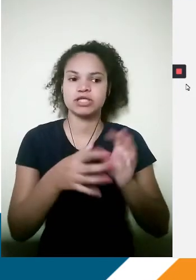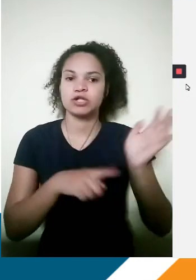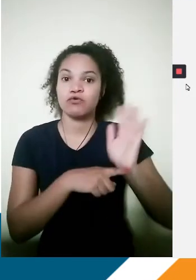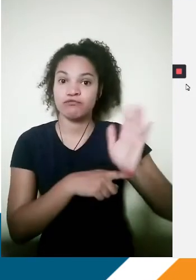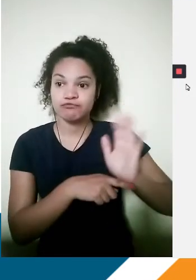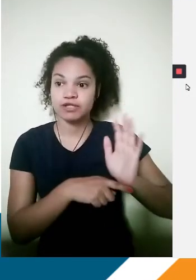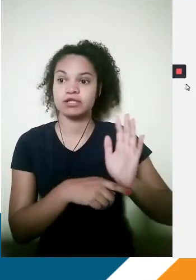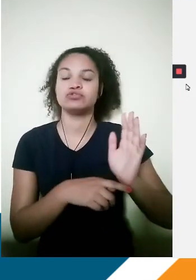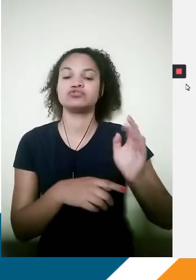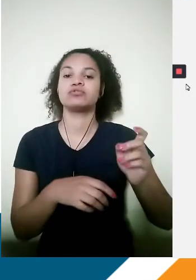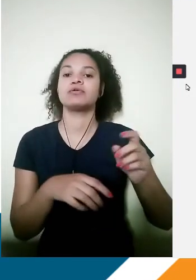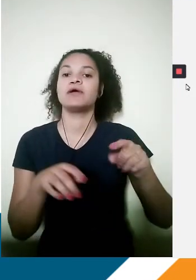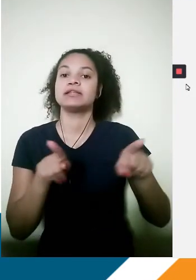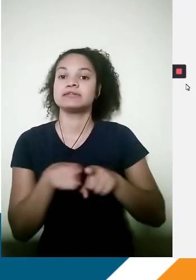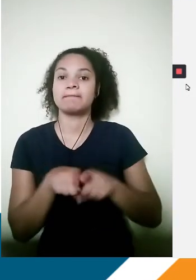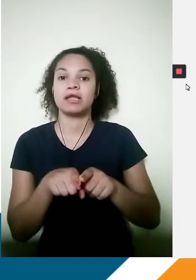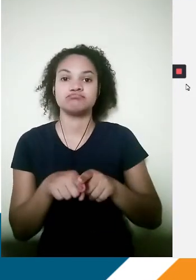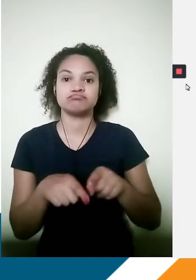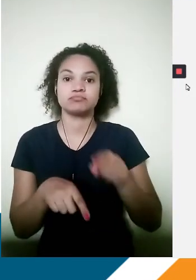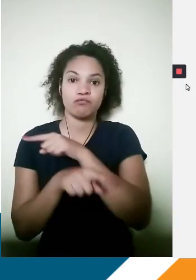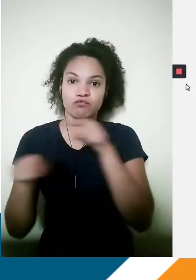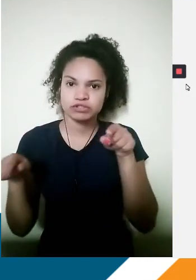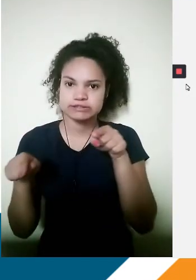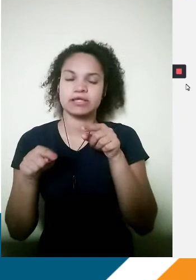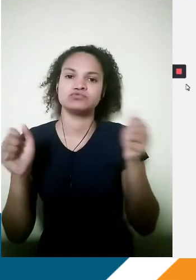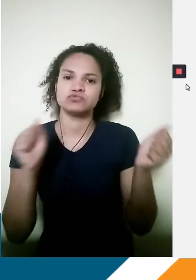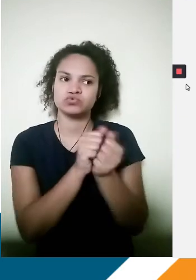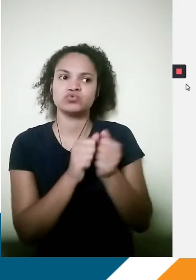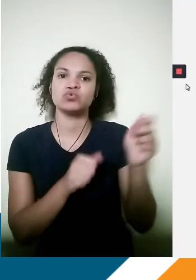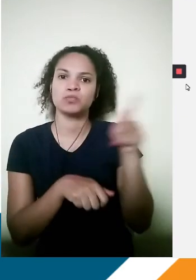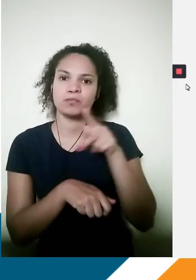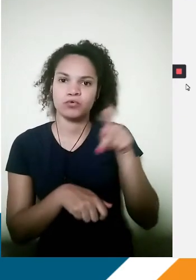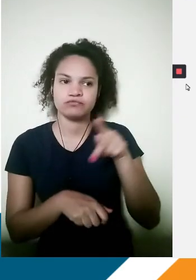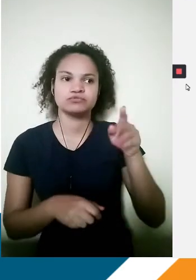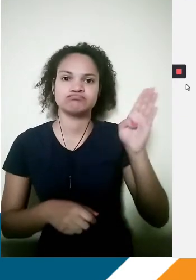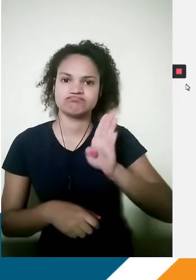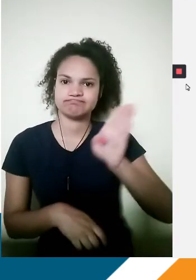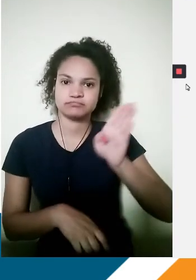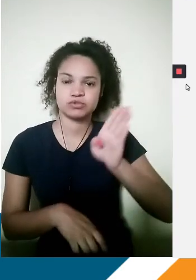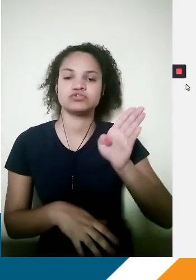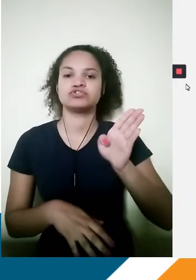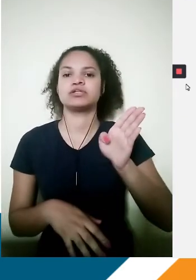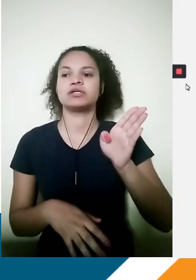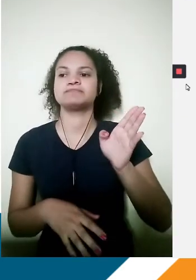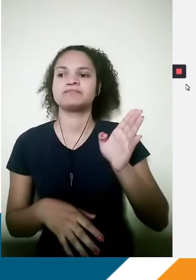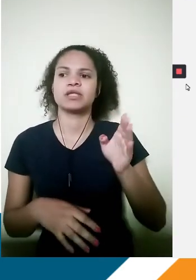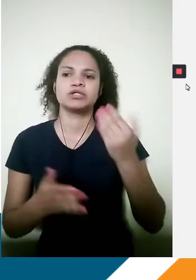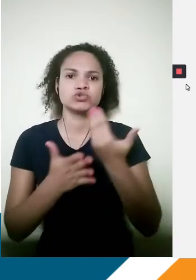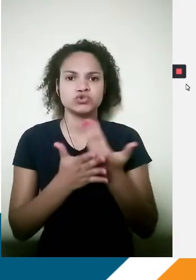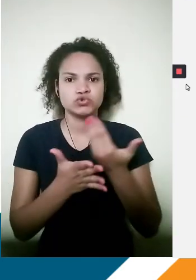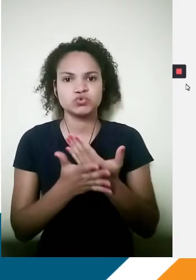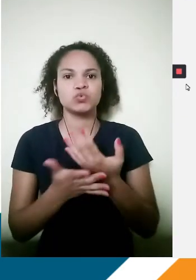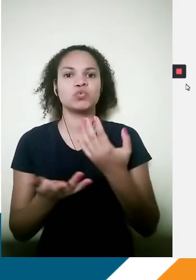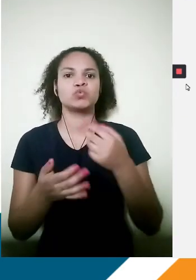também com a aproximação, com a discussão desses temas junto aos seus mediadores e seus estudos,